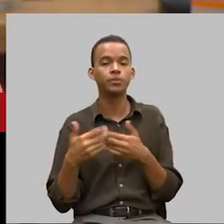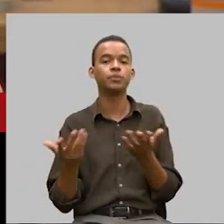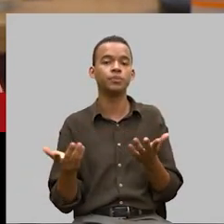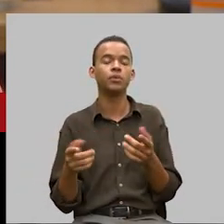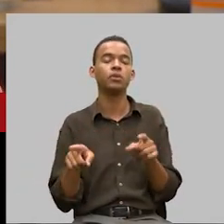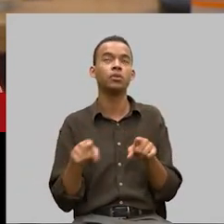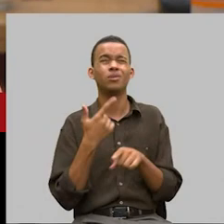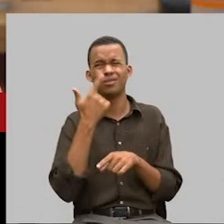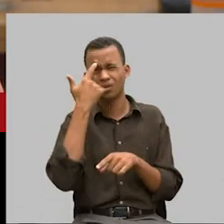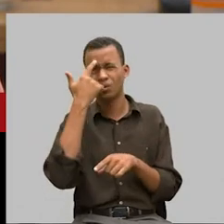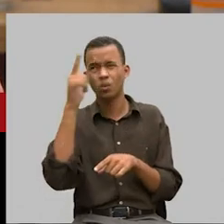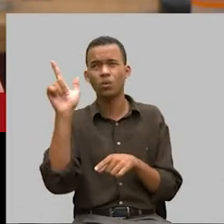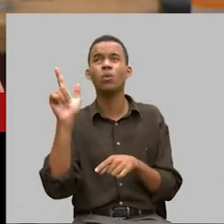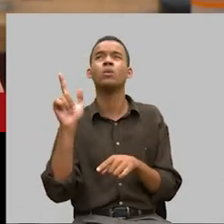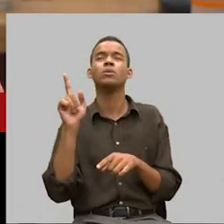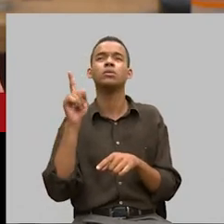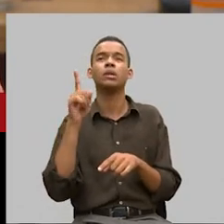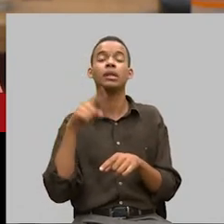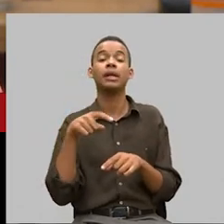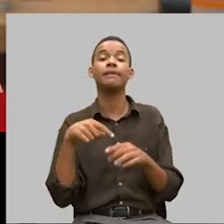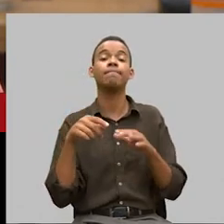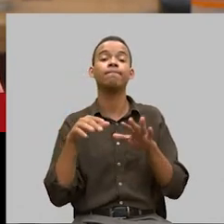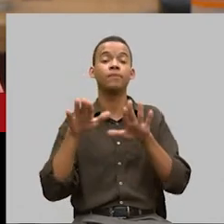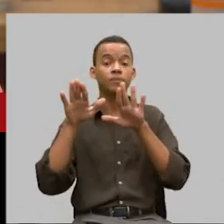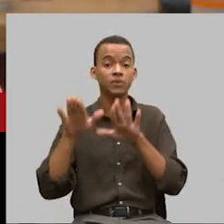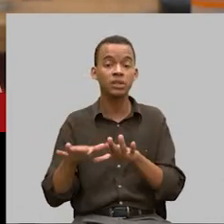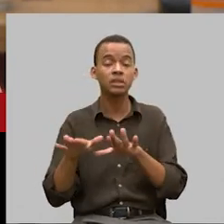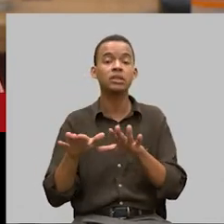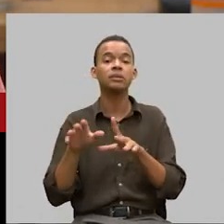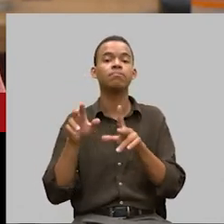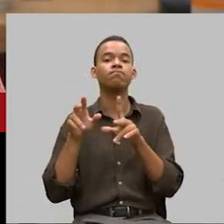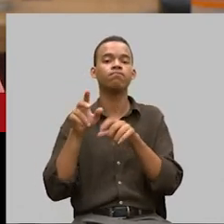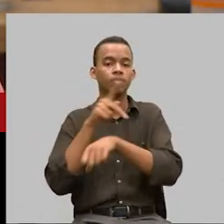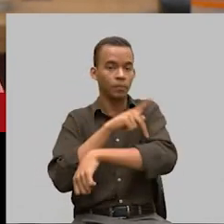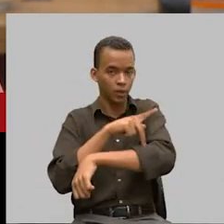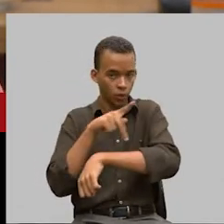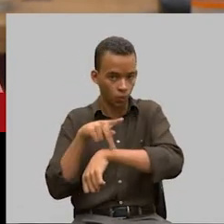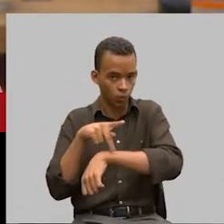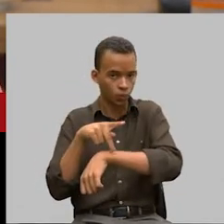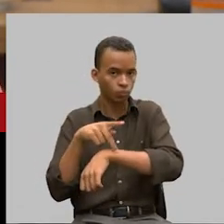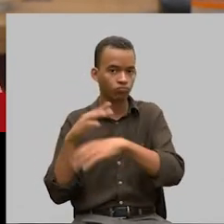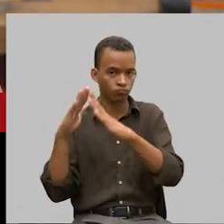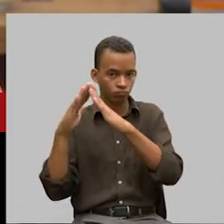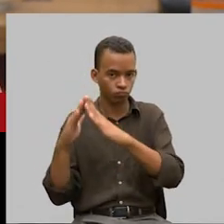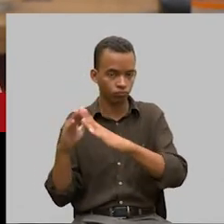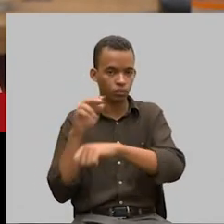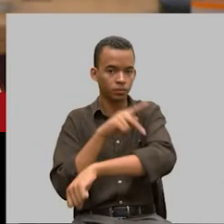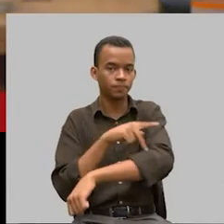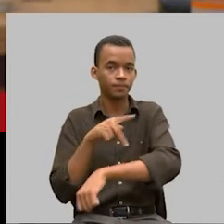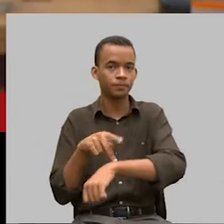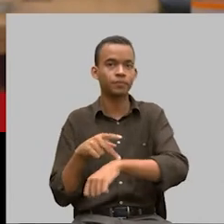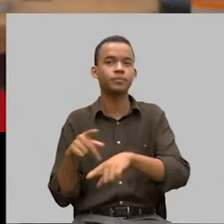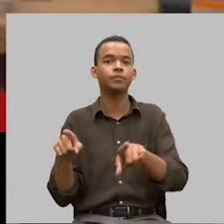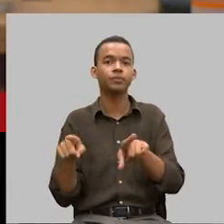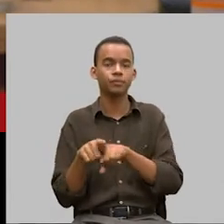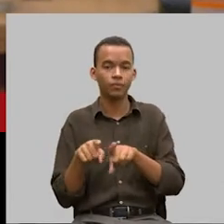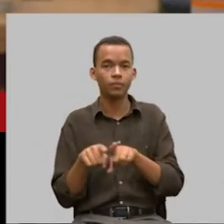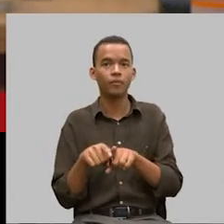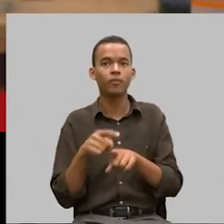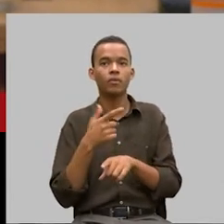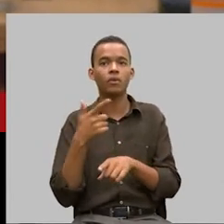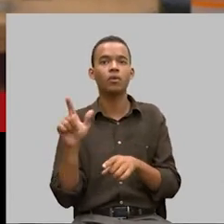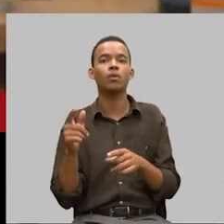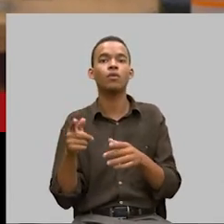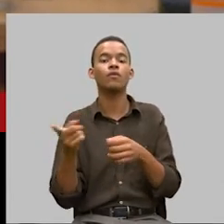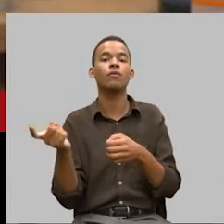pedagógica que é um programa importantíssimo paraa formação de professores e eu acho que a gente precisa provocar a cadia a retomar o pibi